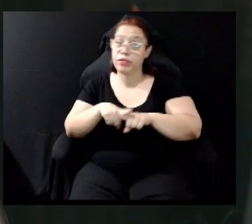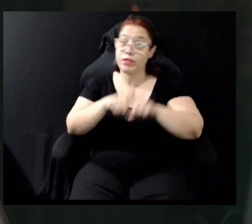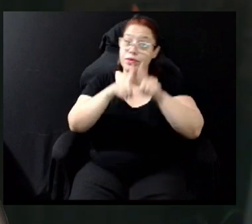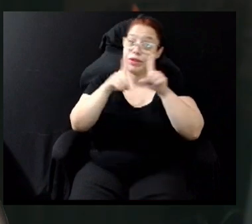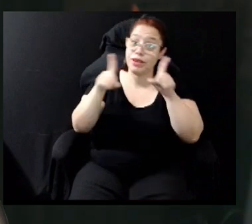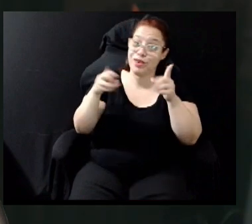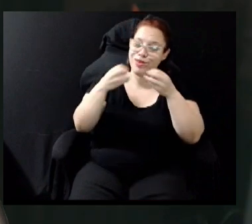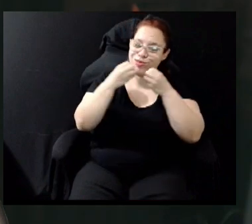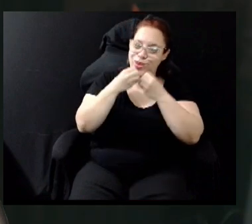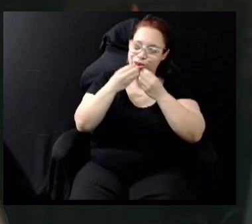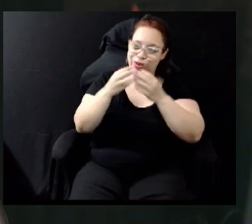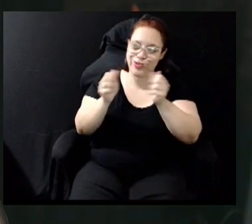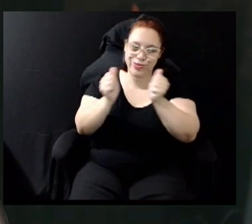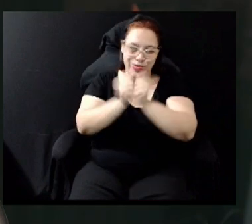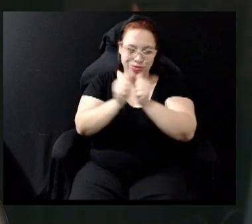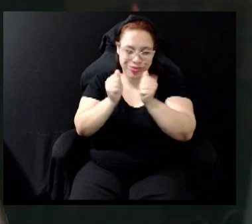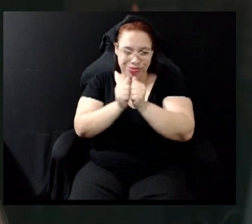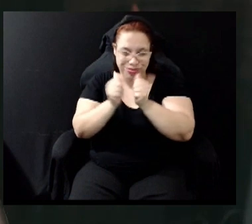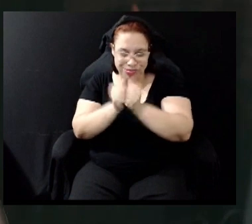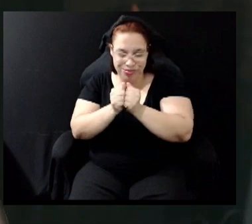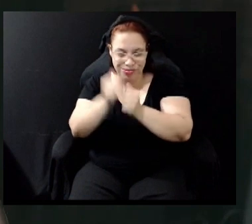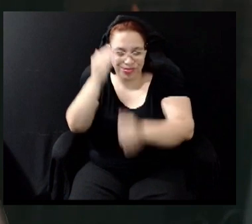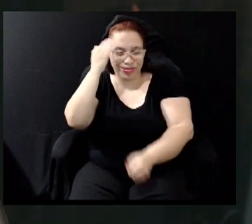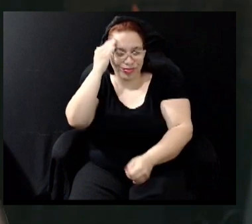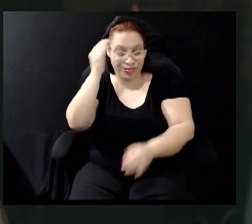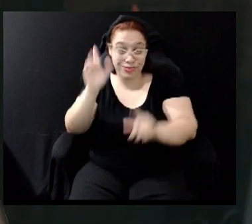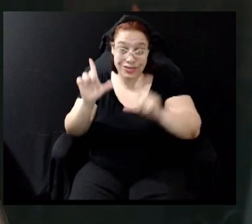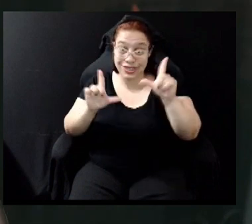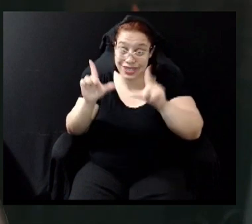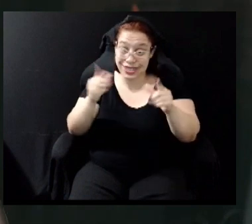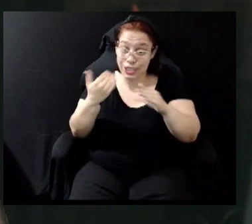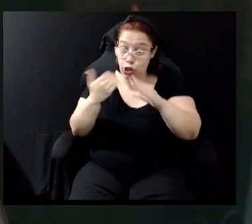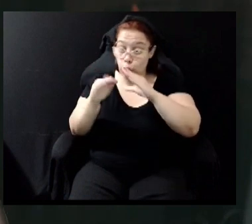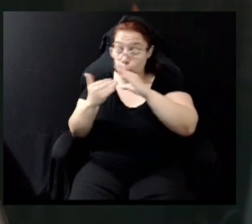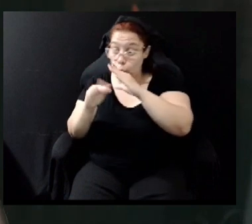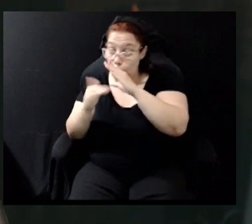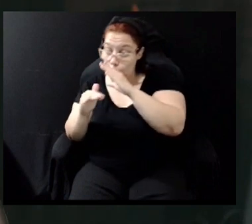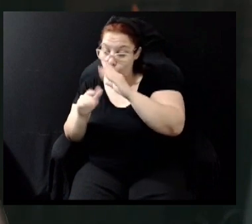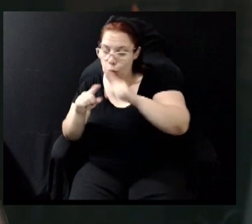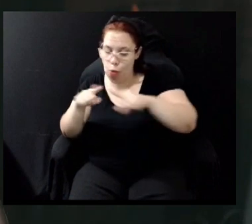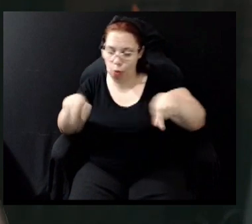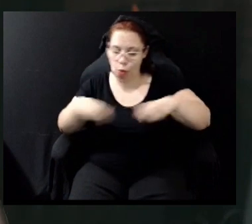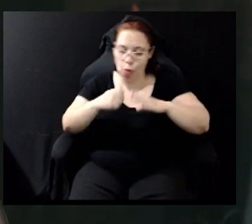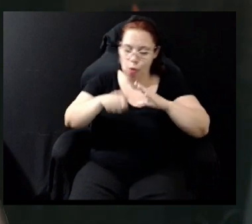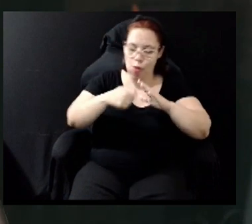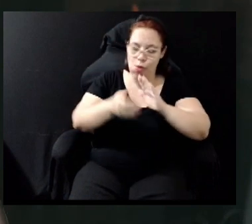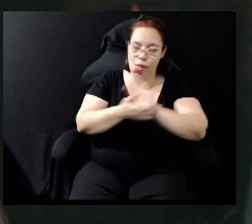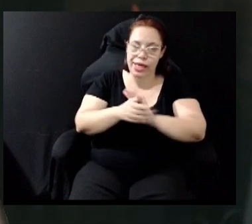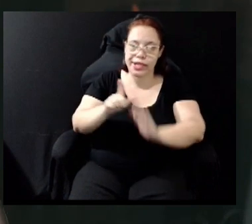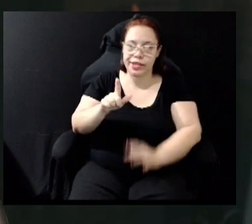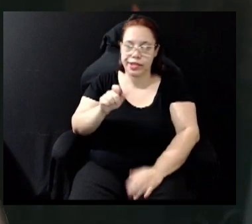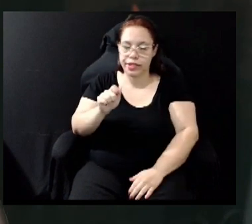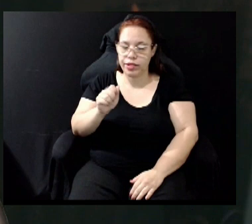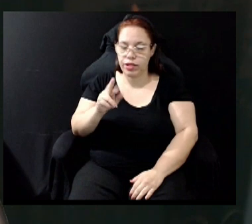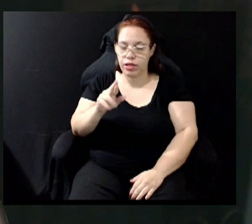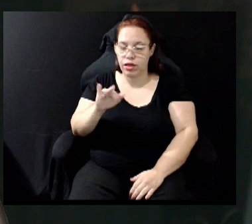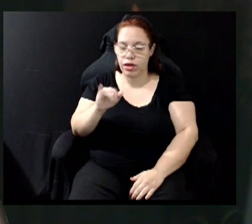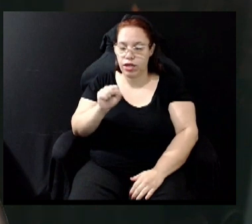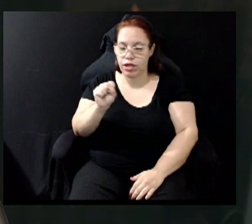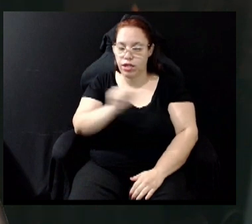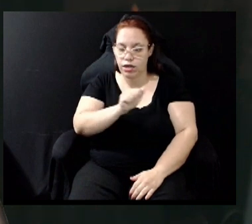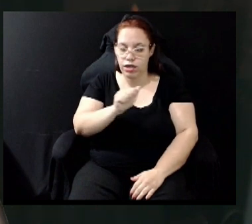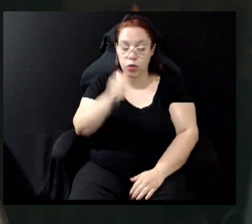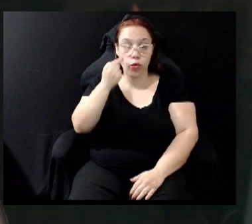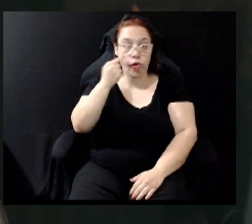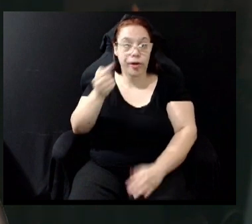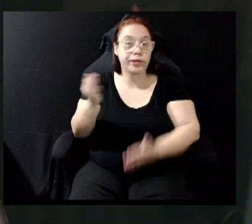tá com a gente, é muito bom saber que você tá aí do outro lado participando, interagindo no Estúdio Câmara, tá? A Larissa, do Jardim Chapadão, vejo muitos jovens